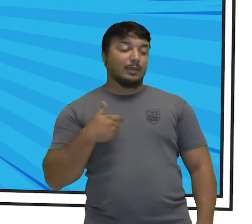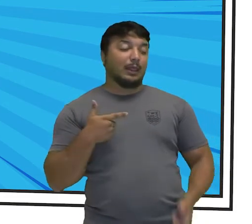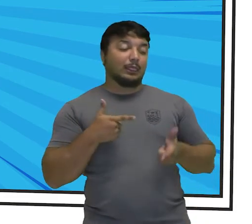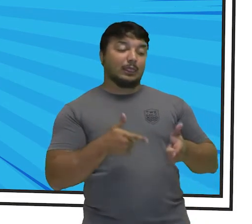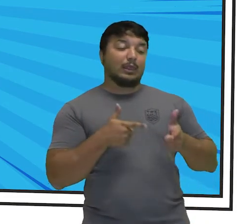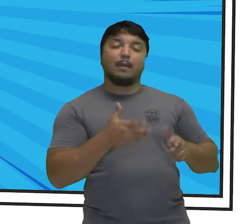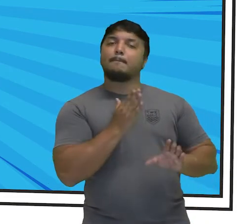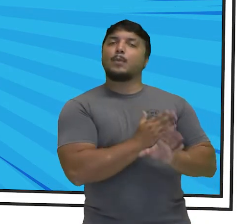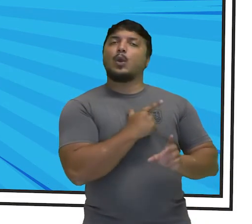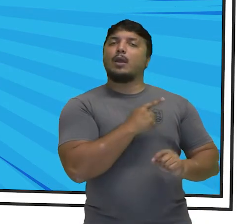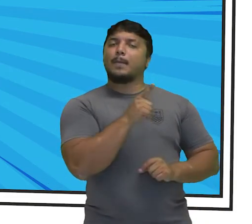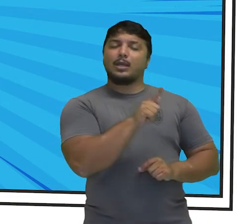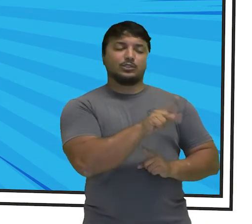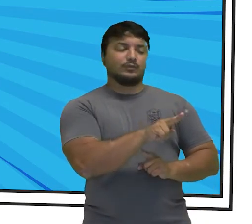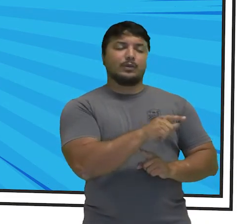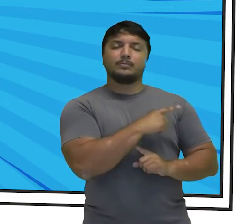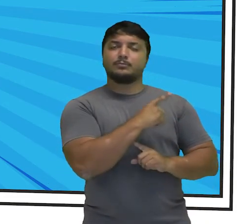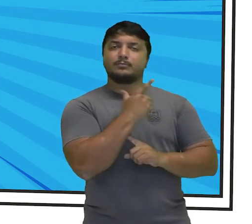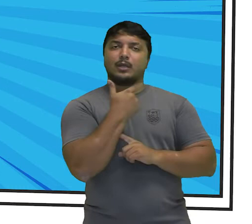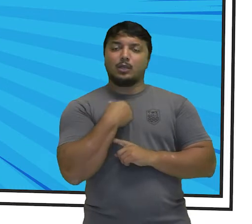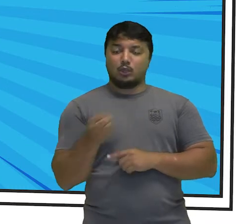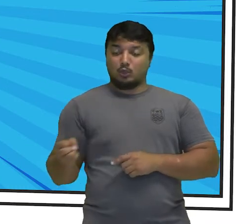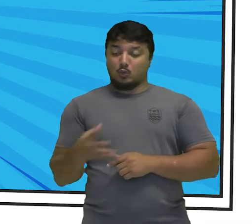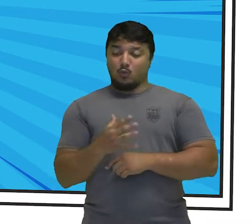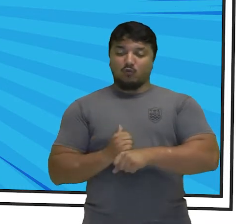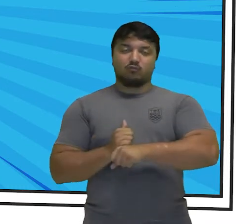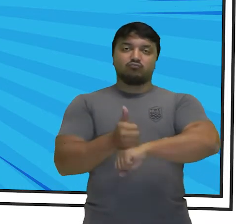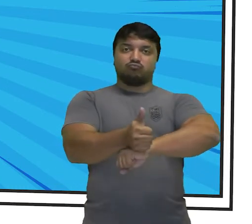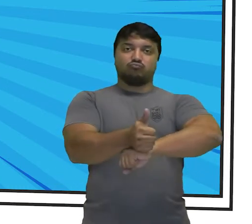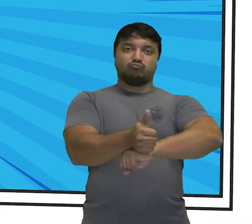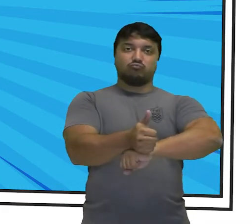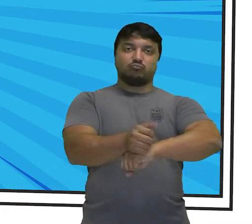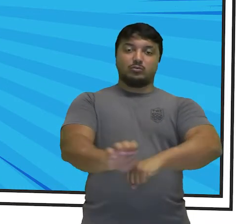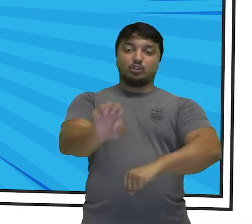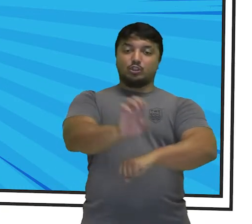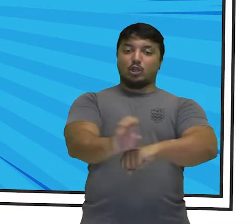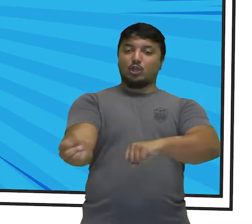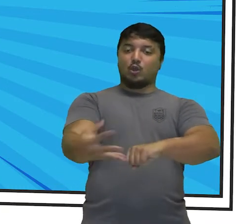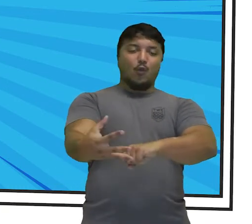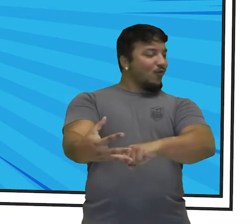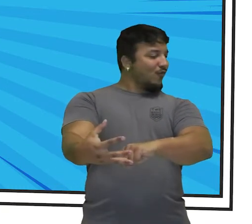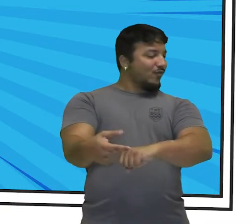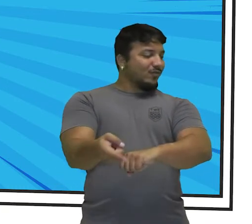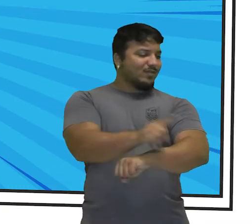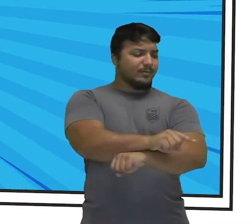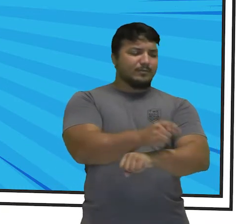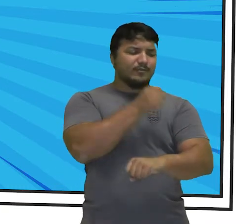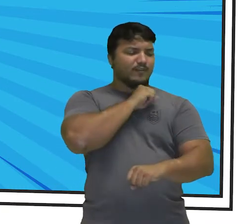ele dizia que ele era um novo governo. Como ele era um novo governo, então, anterior a ele, era tudo velho.